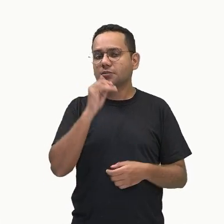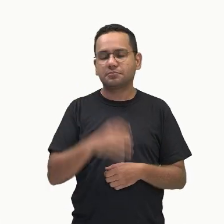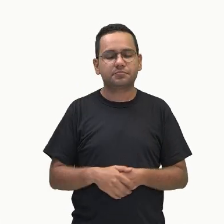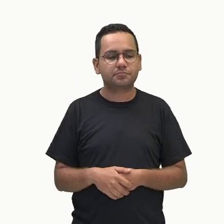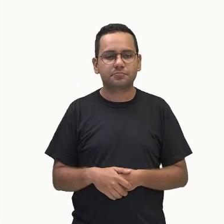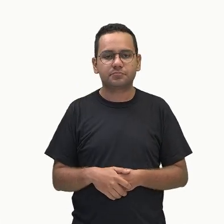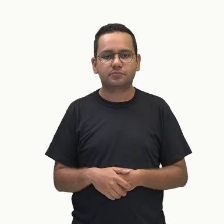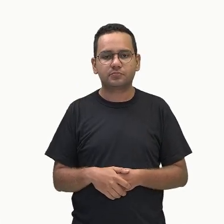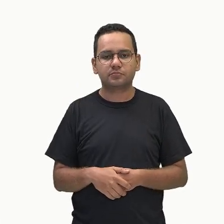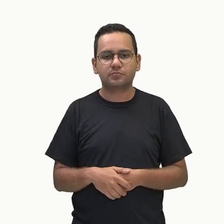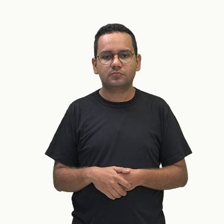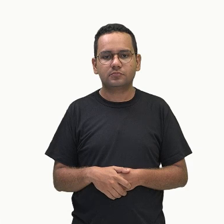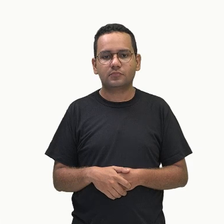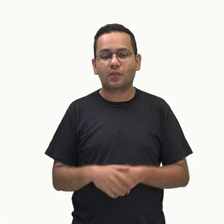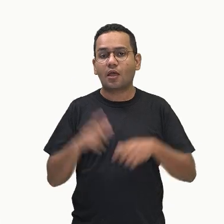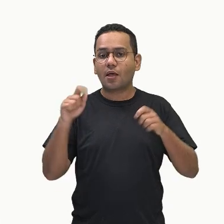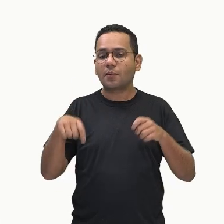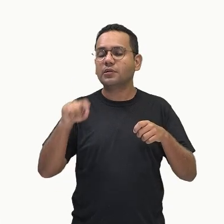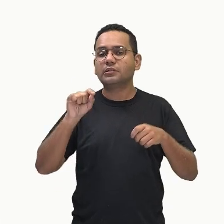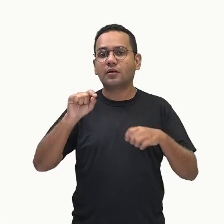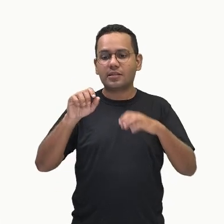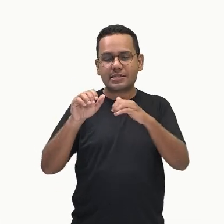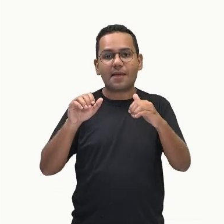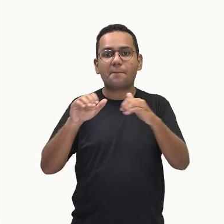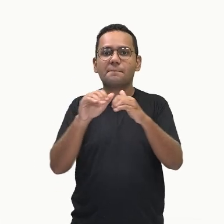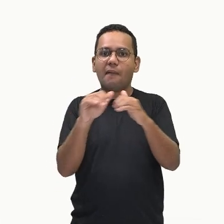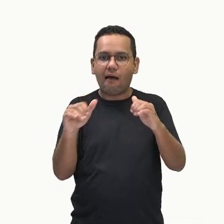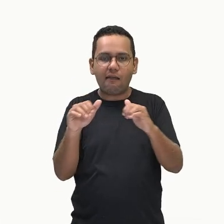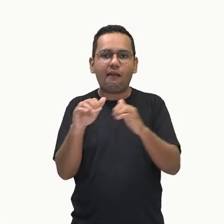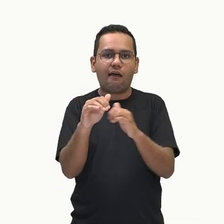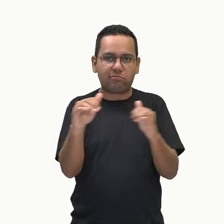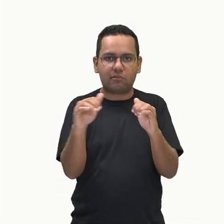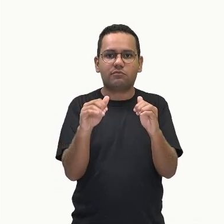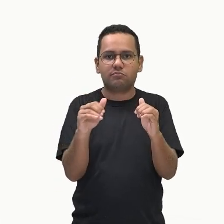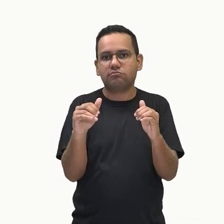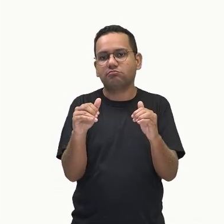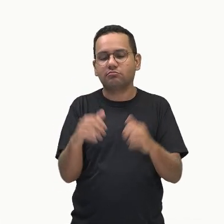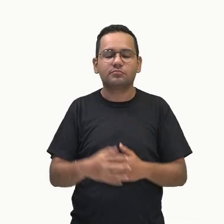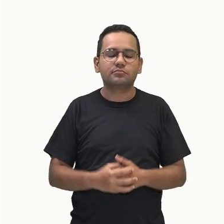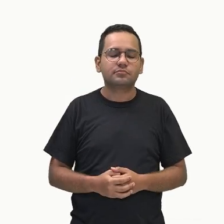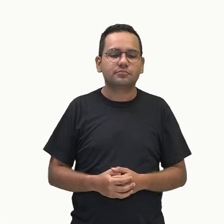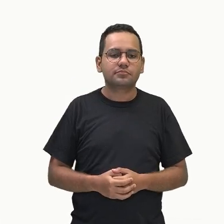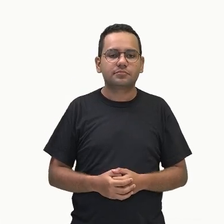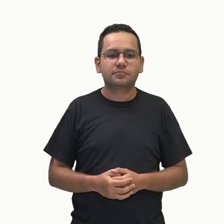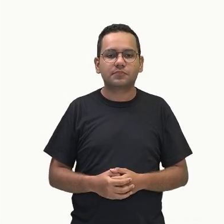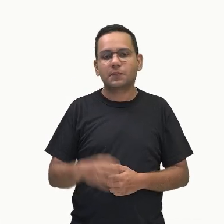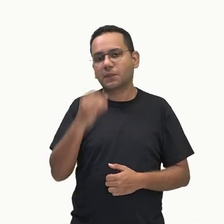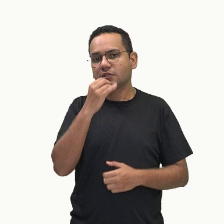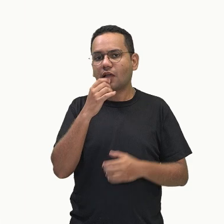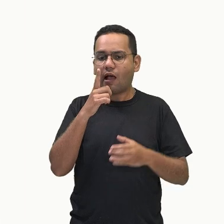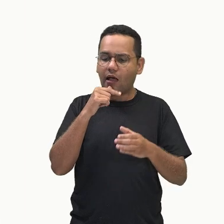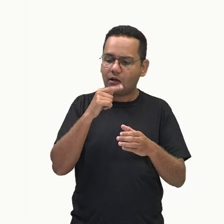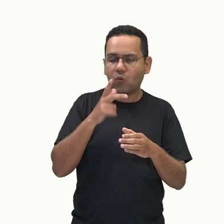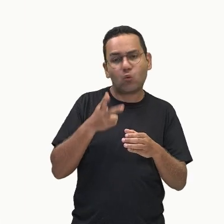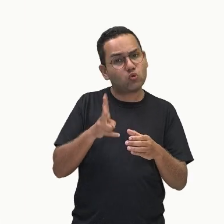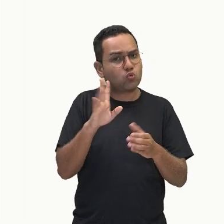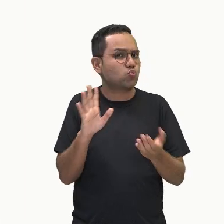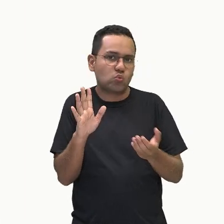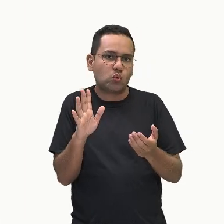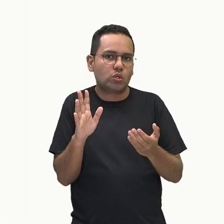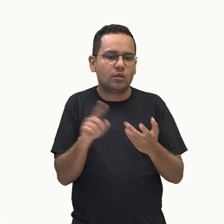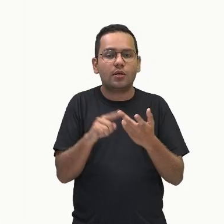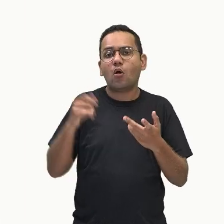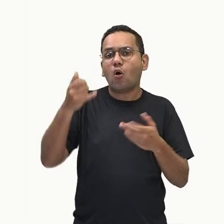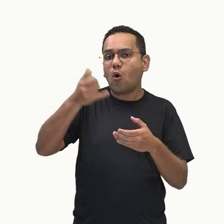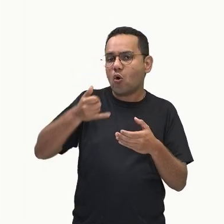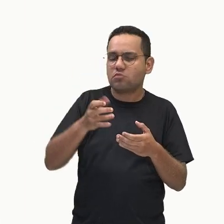quer dizer que cada uma delas vai continuar sendo o que ela é. Tá? Por exemplo, se for água, vai continuar sendo água. Se for